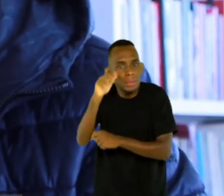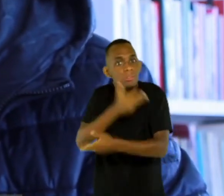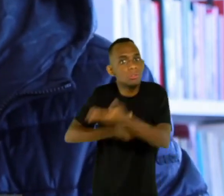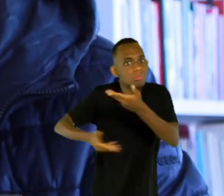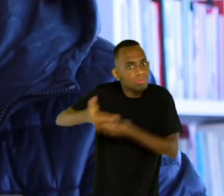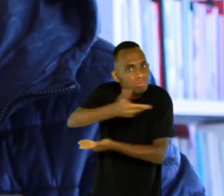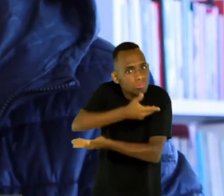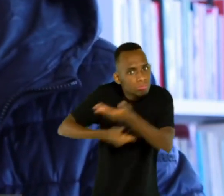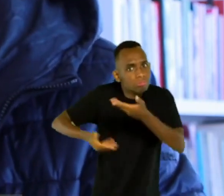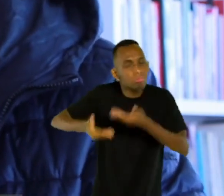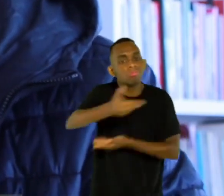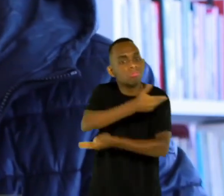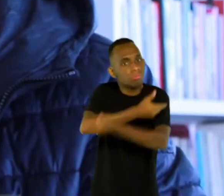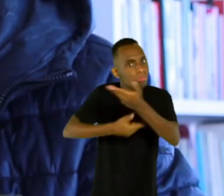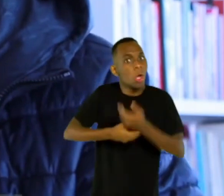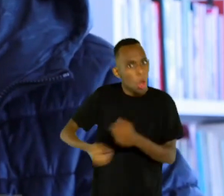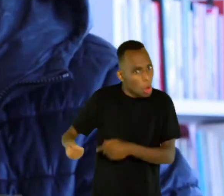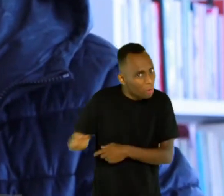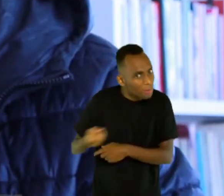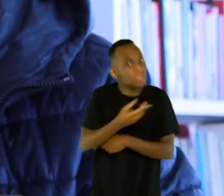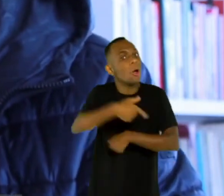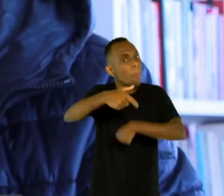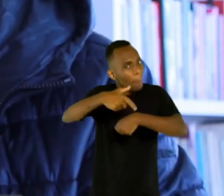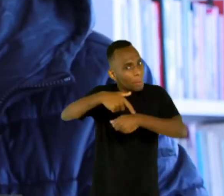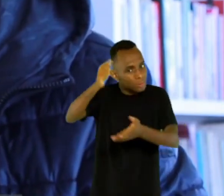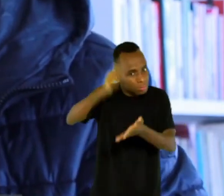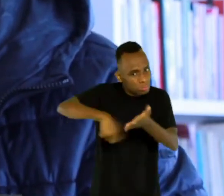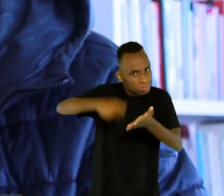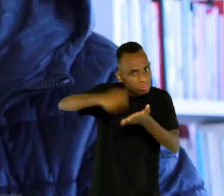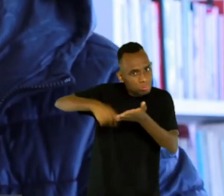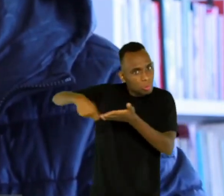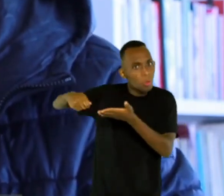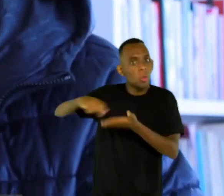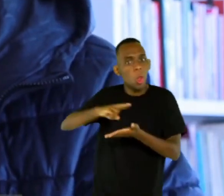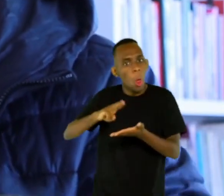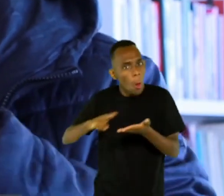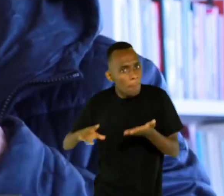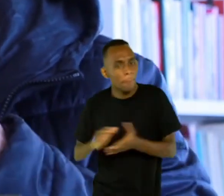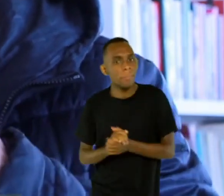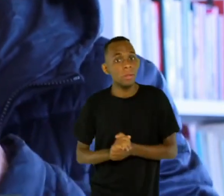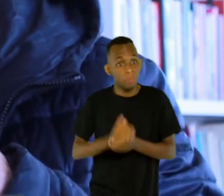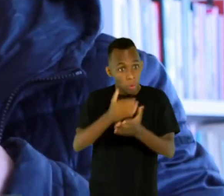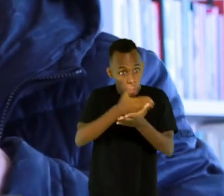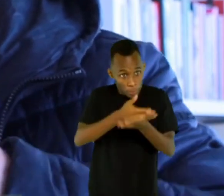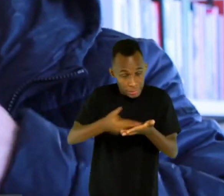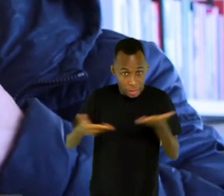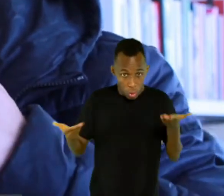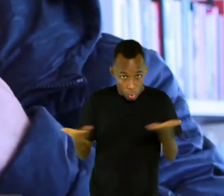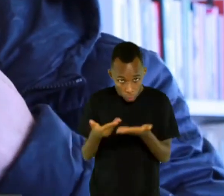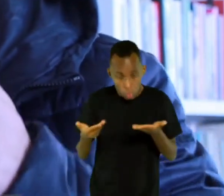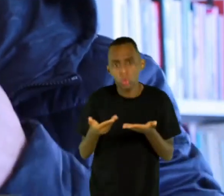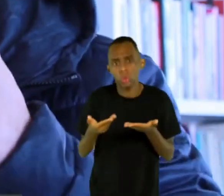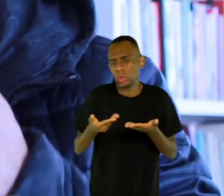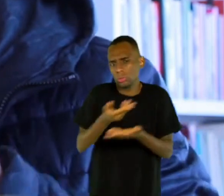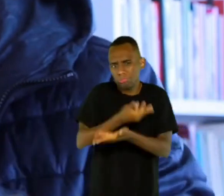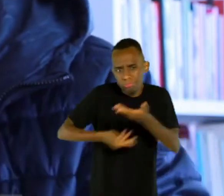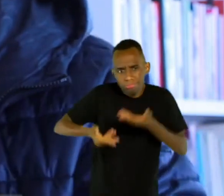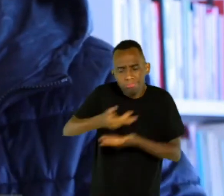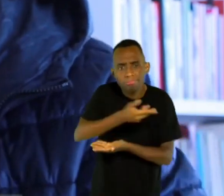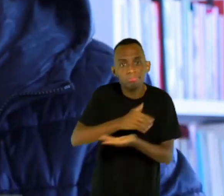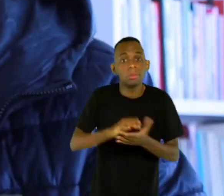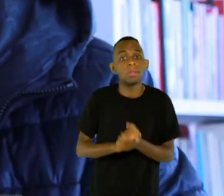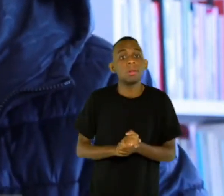É uma inovação também que a gente vai começar hoje com o Itamar, que é criar um ciclo